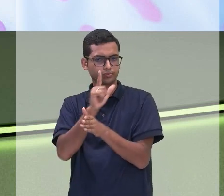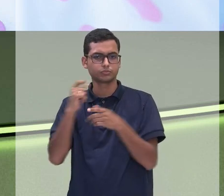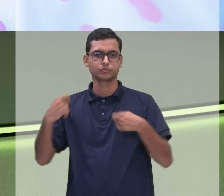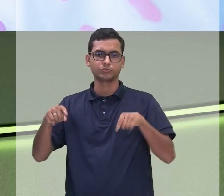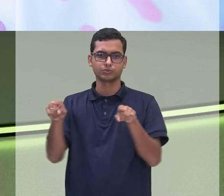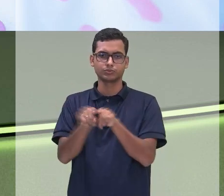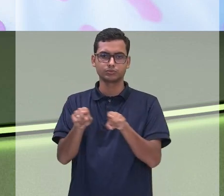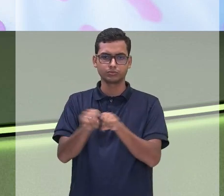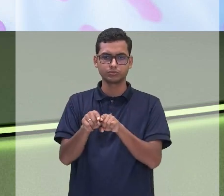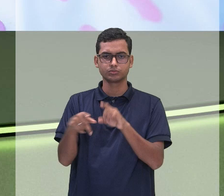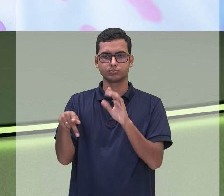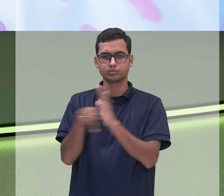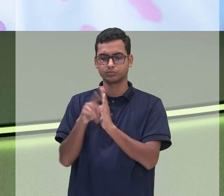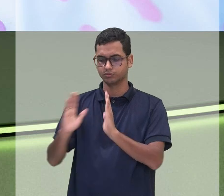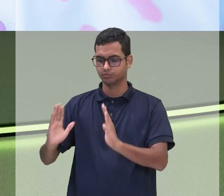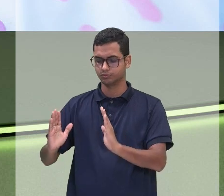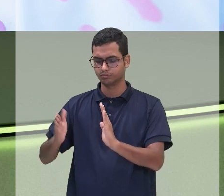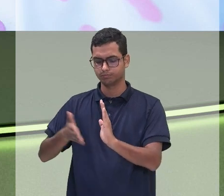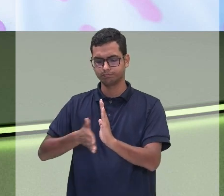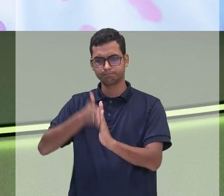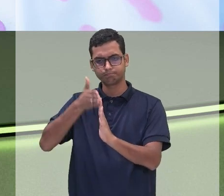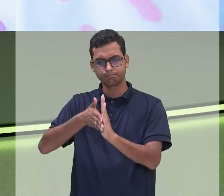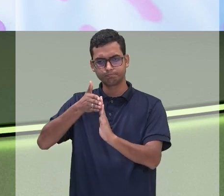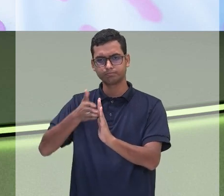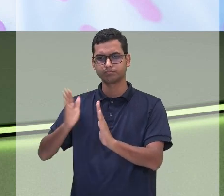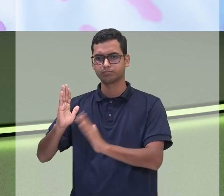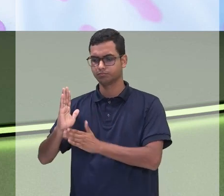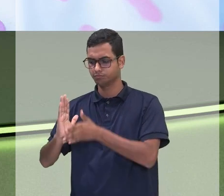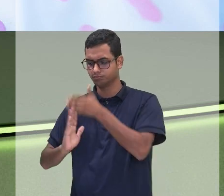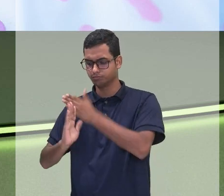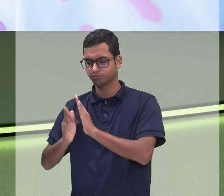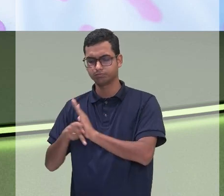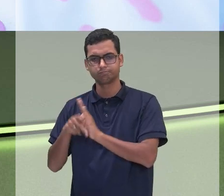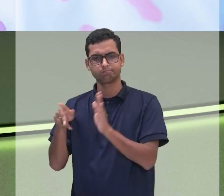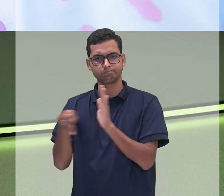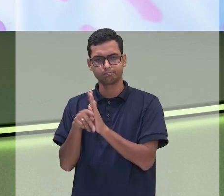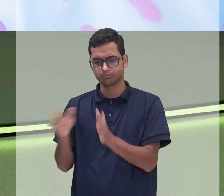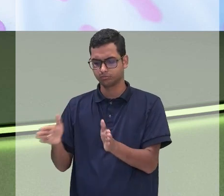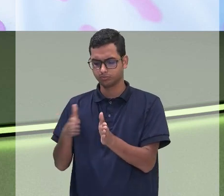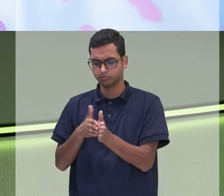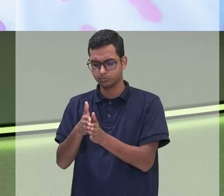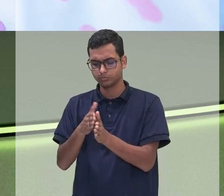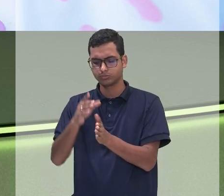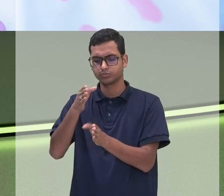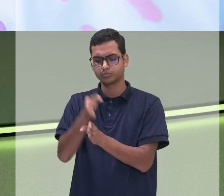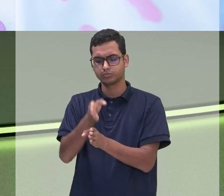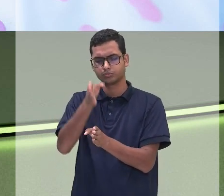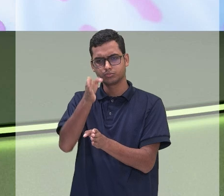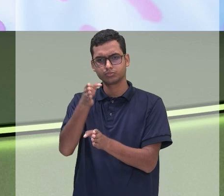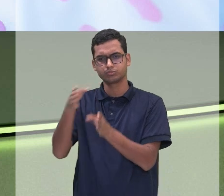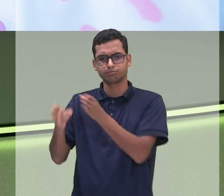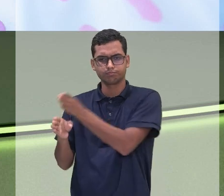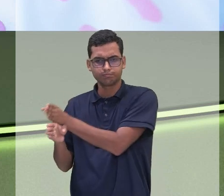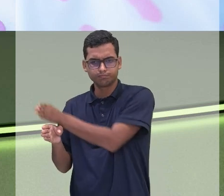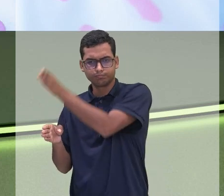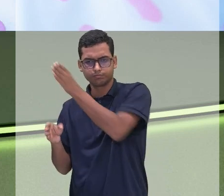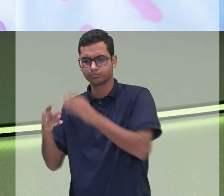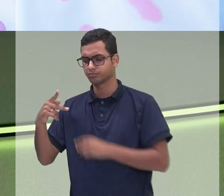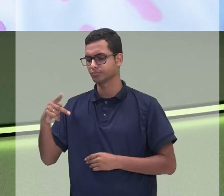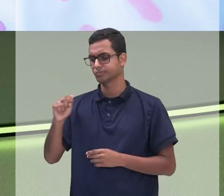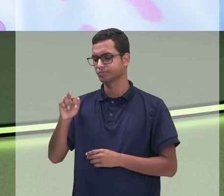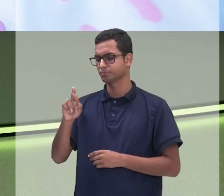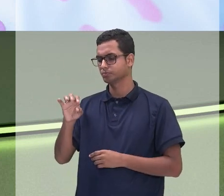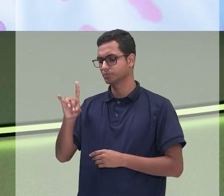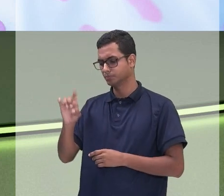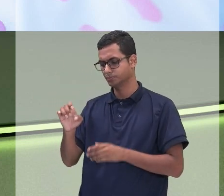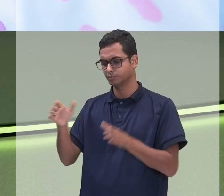tenha o quê? A parede, A parede dividindo esses cômodos. Então, se a gente for relacionar uma casa de